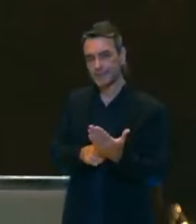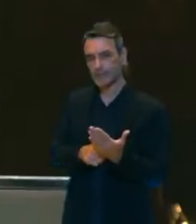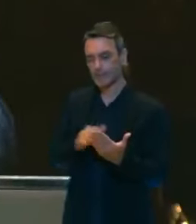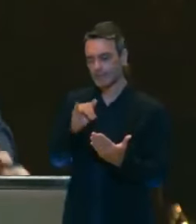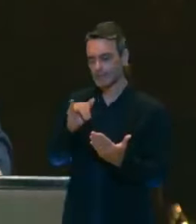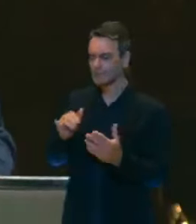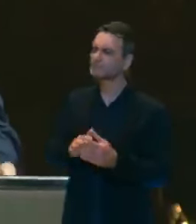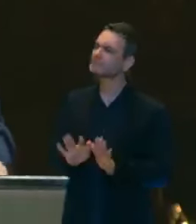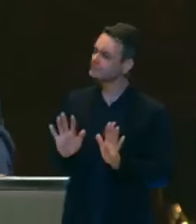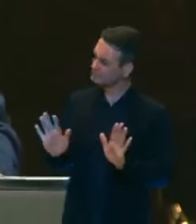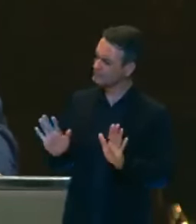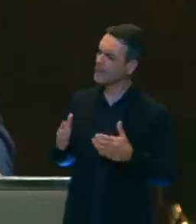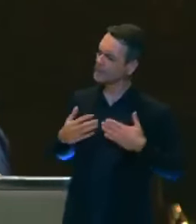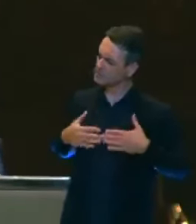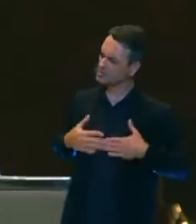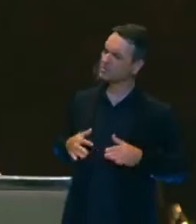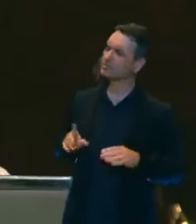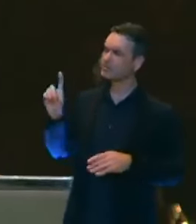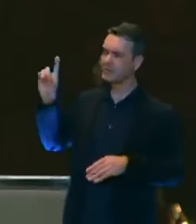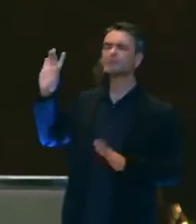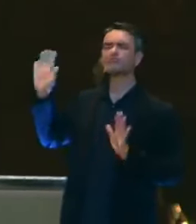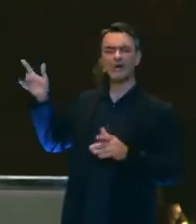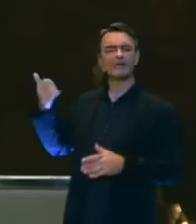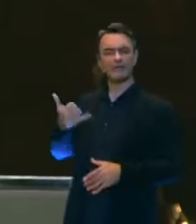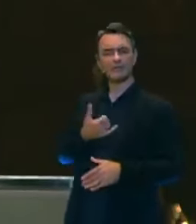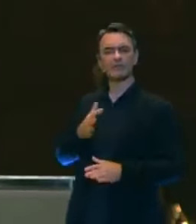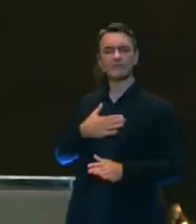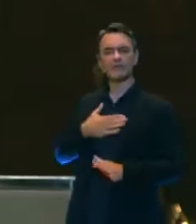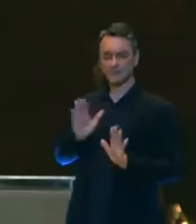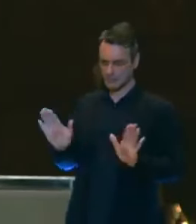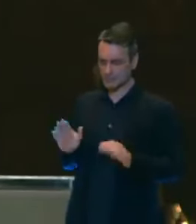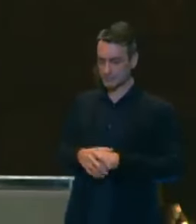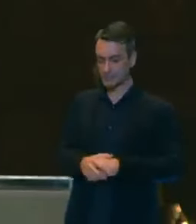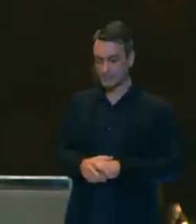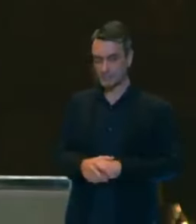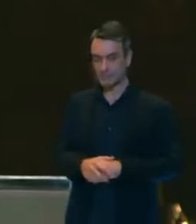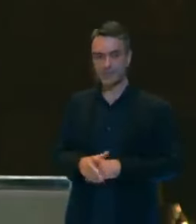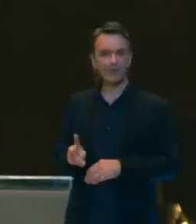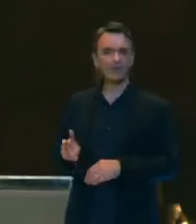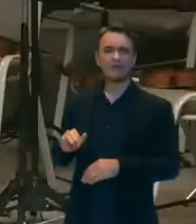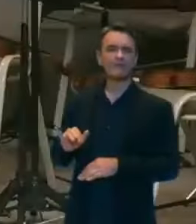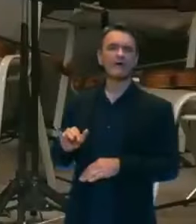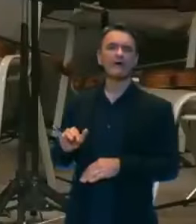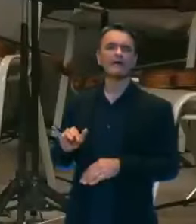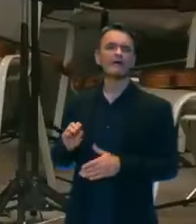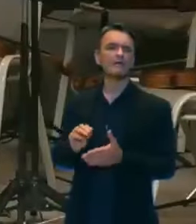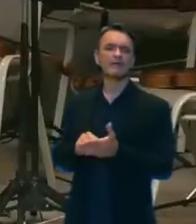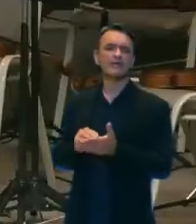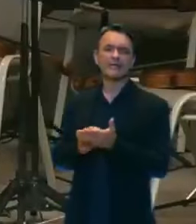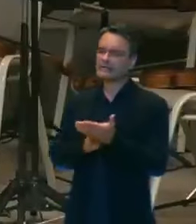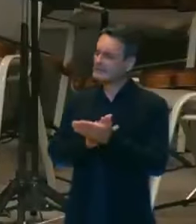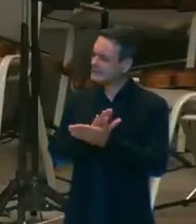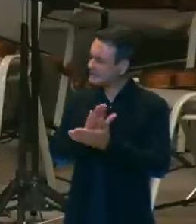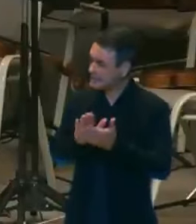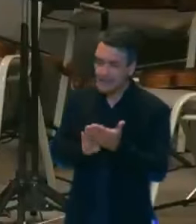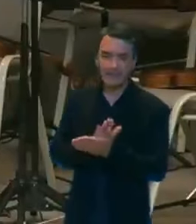pode ficar tranquilo, Deus falou comigo. Ele disse que não vai faltar